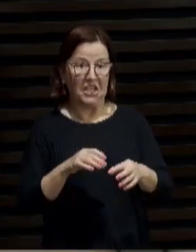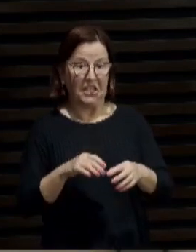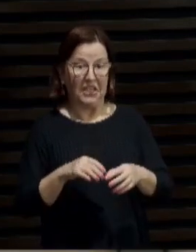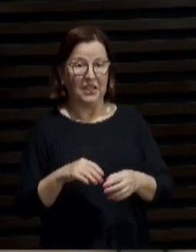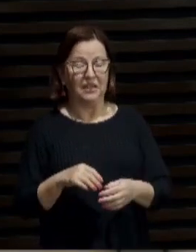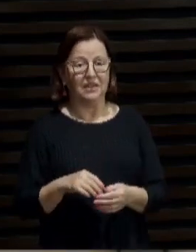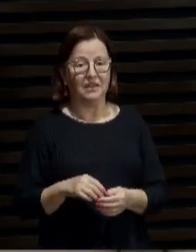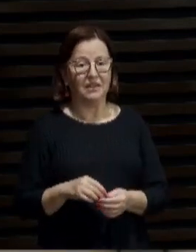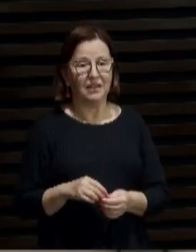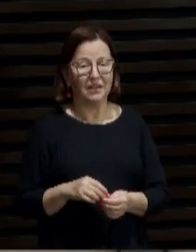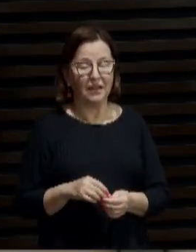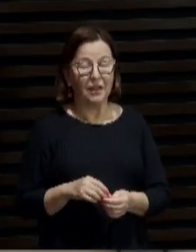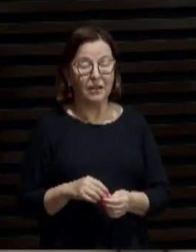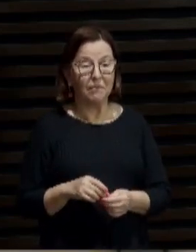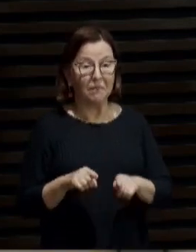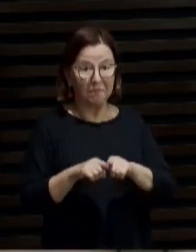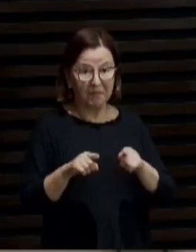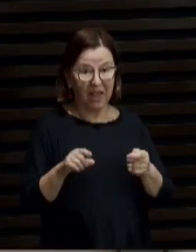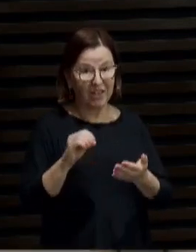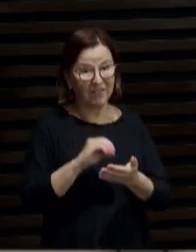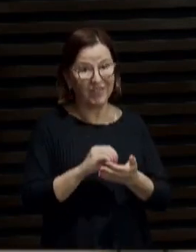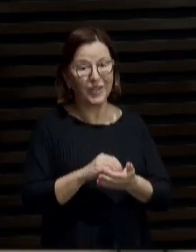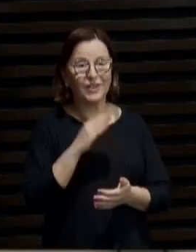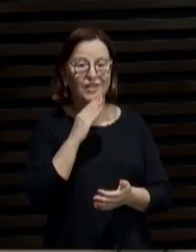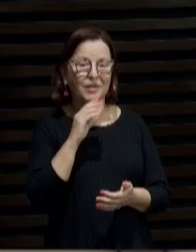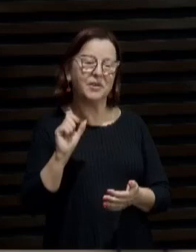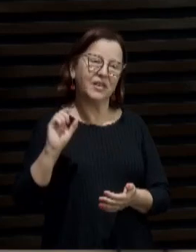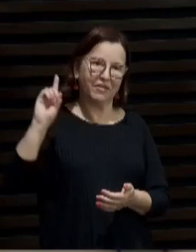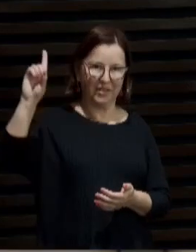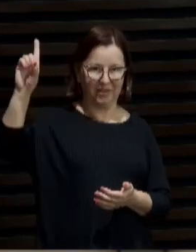de intimidade com a palavra, muitas pessoas são